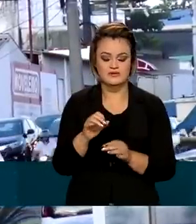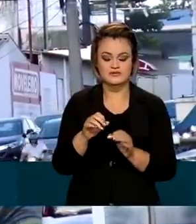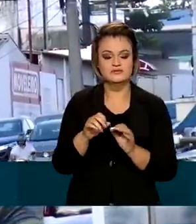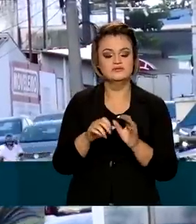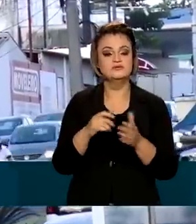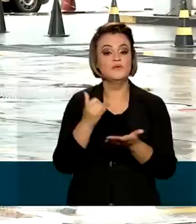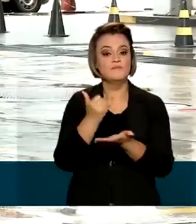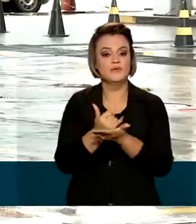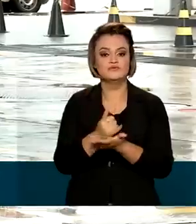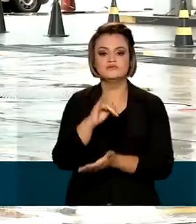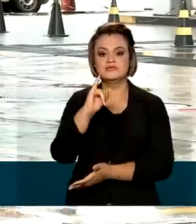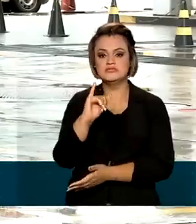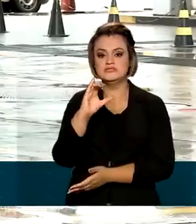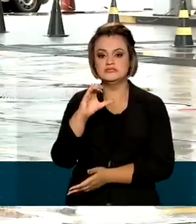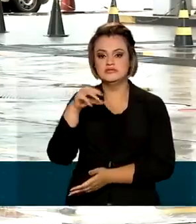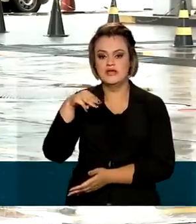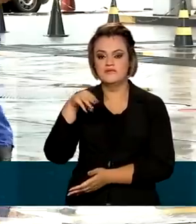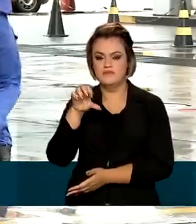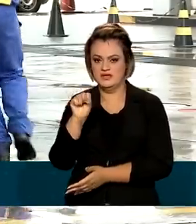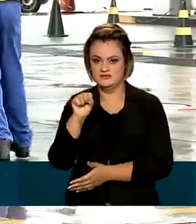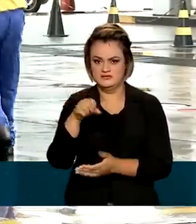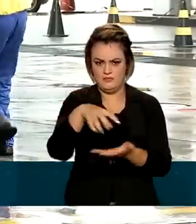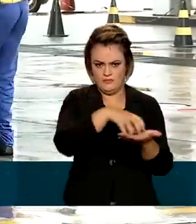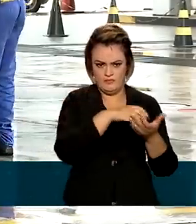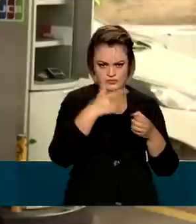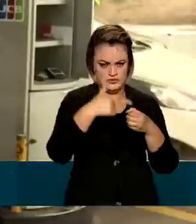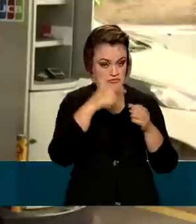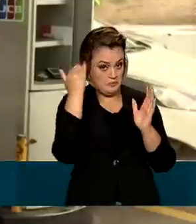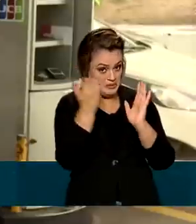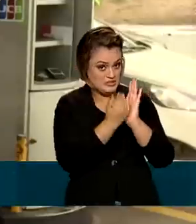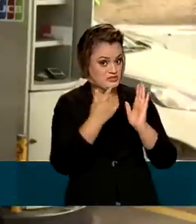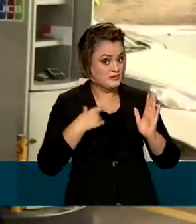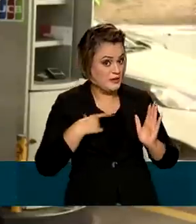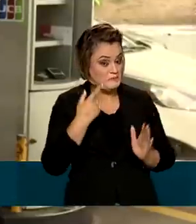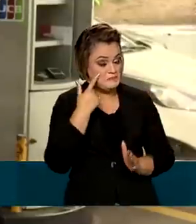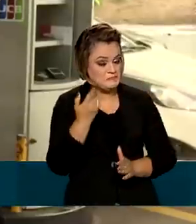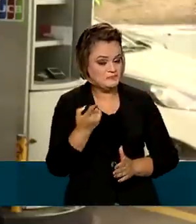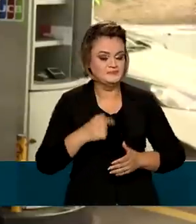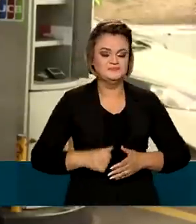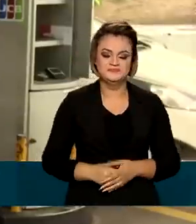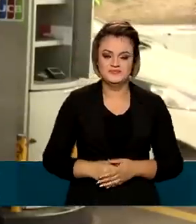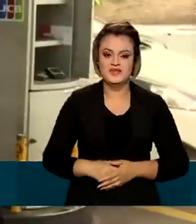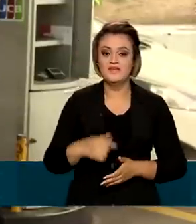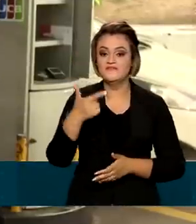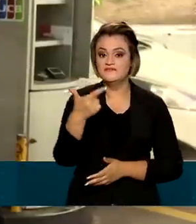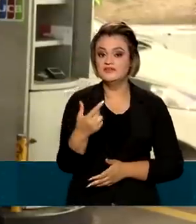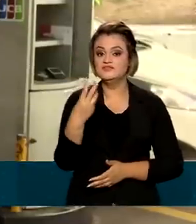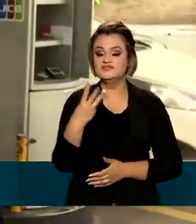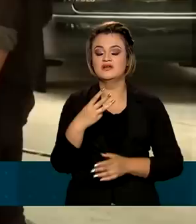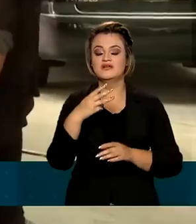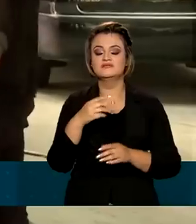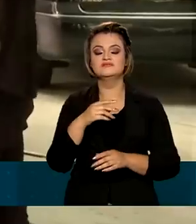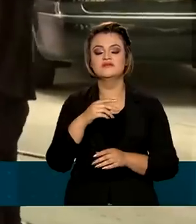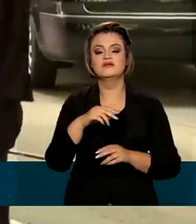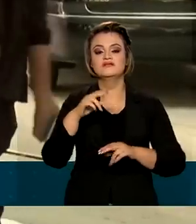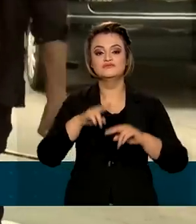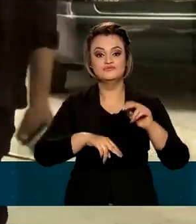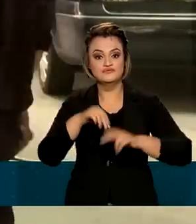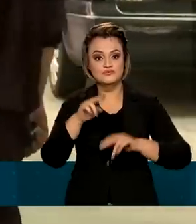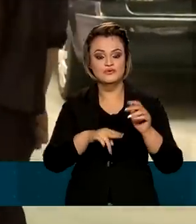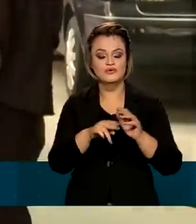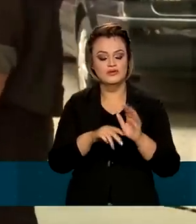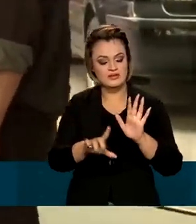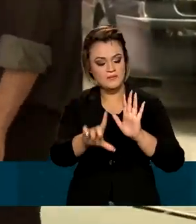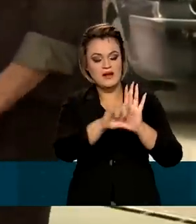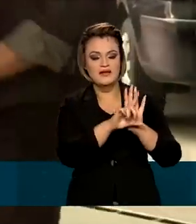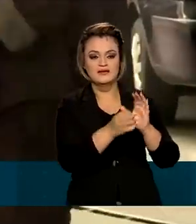sobre os combustíveis está de fato, né, sendo repassada ao consumidor. Em 23 de junho passou a vigorar uma lei que limitou,